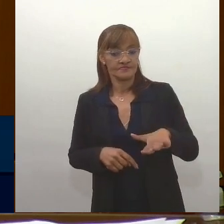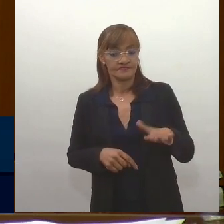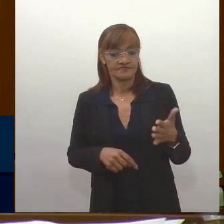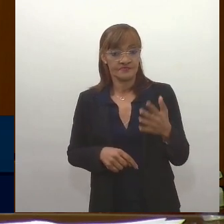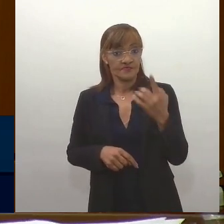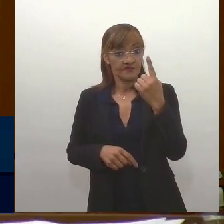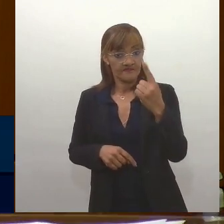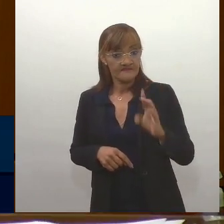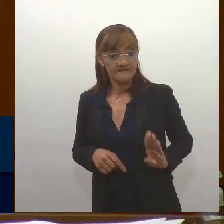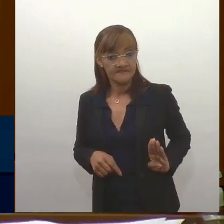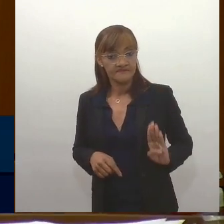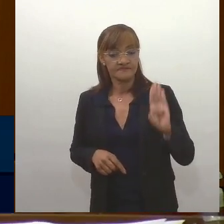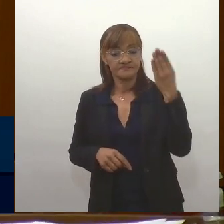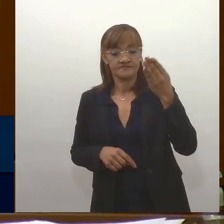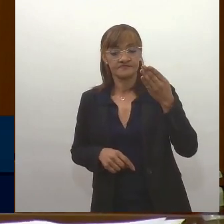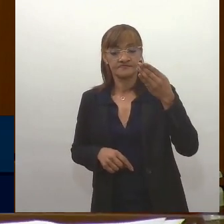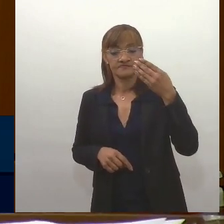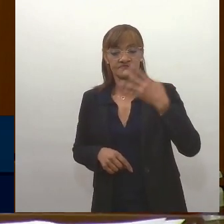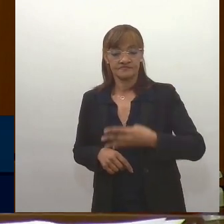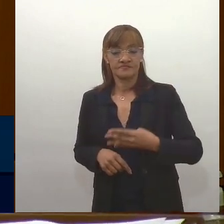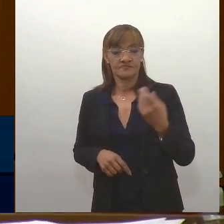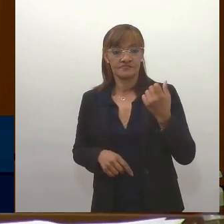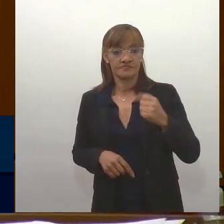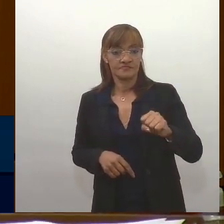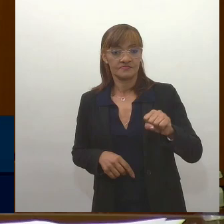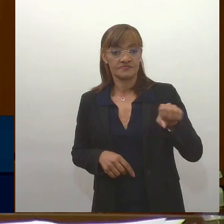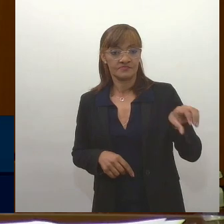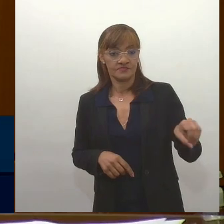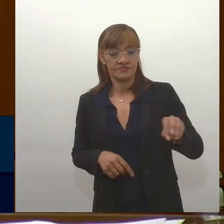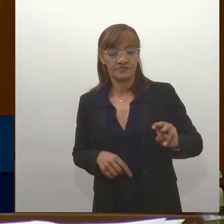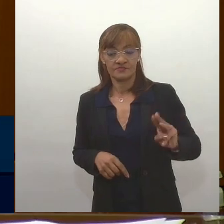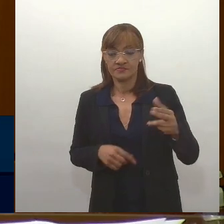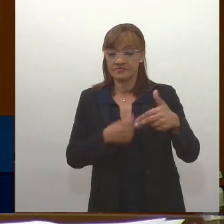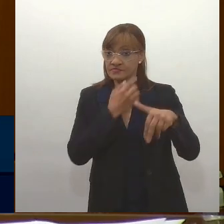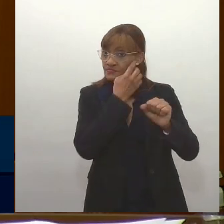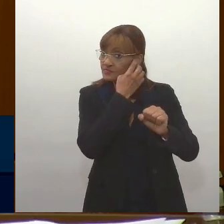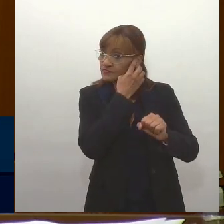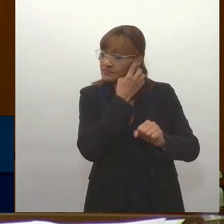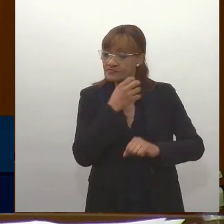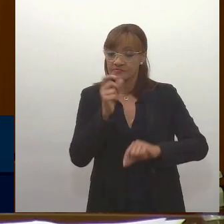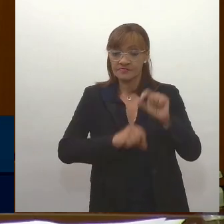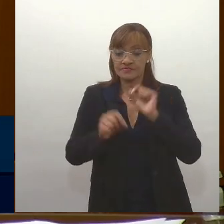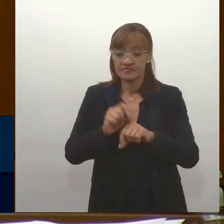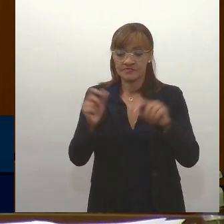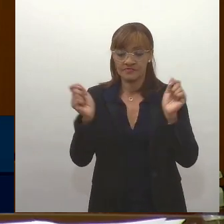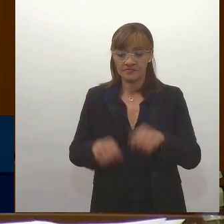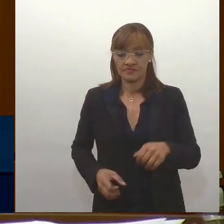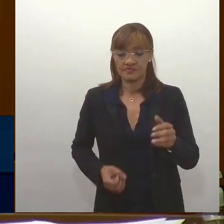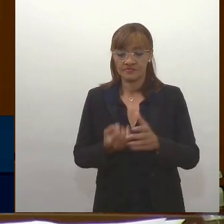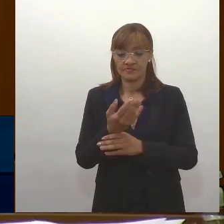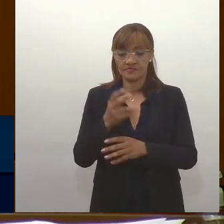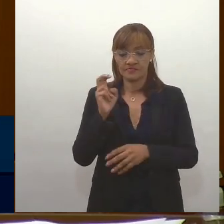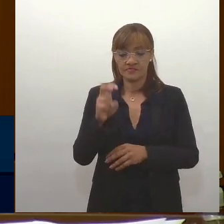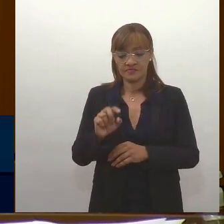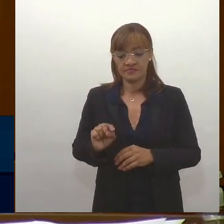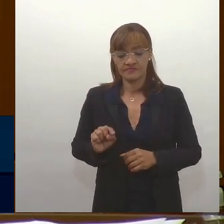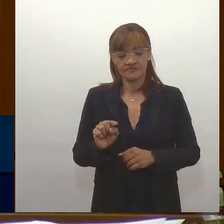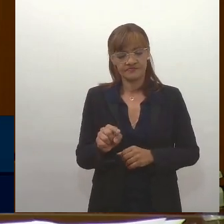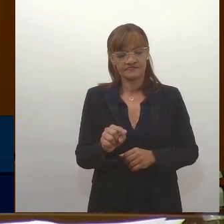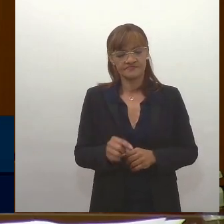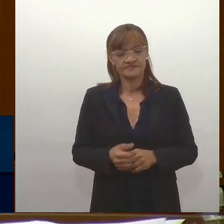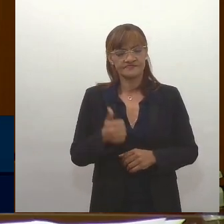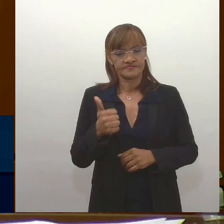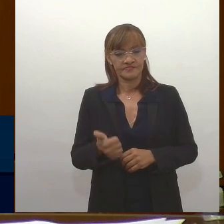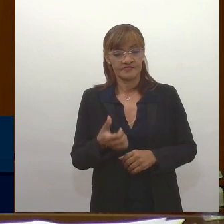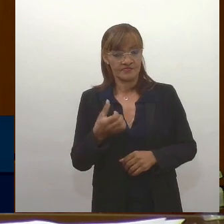480 milhões associado à perspectiva de criação de cerca de 5.169 empregos